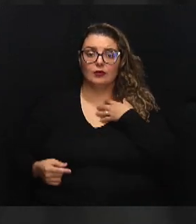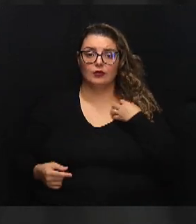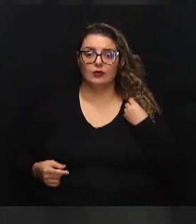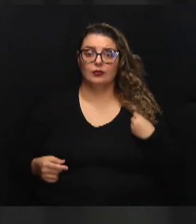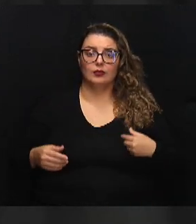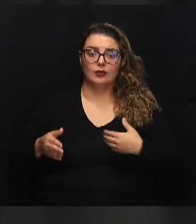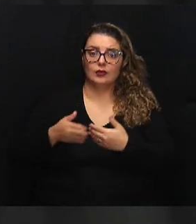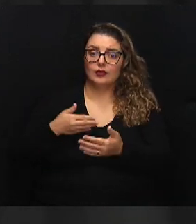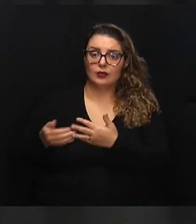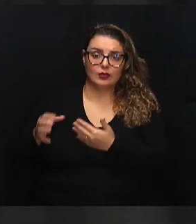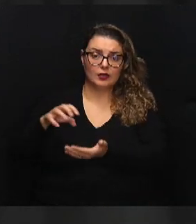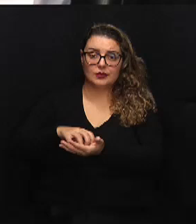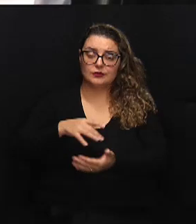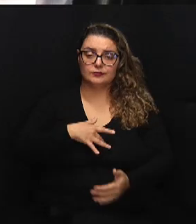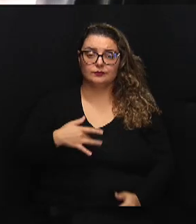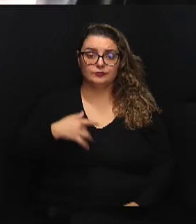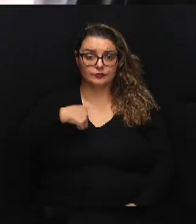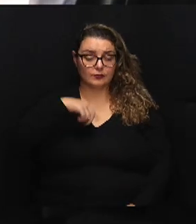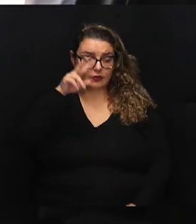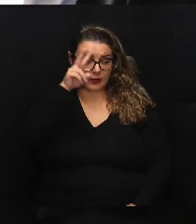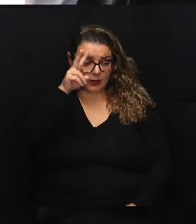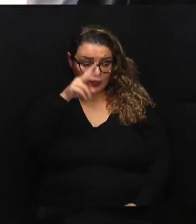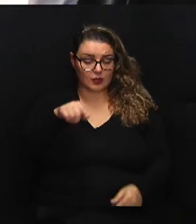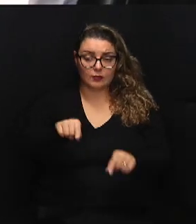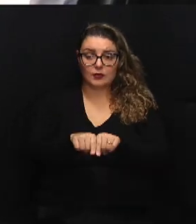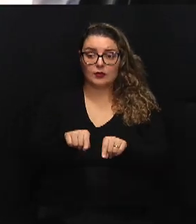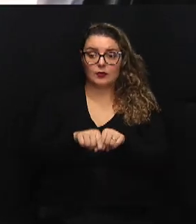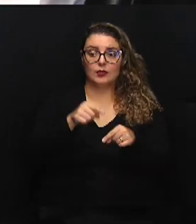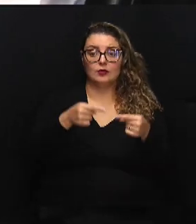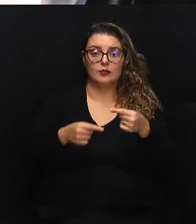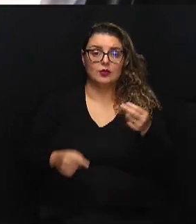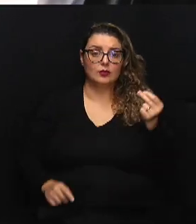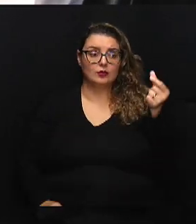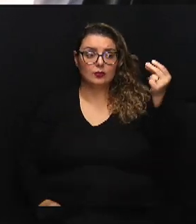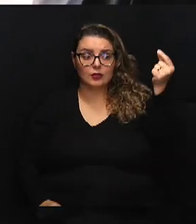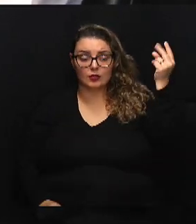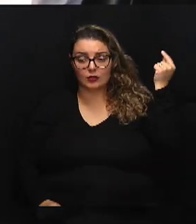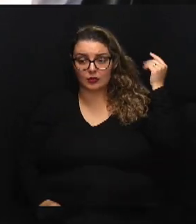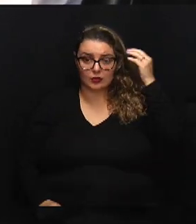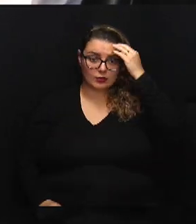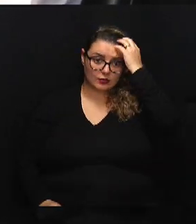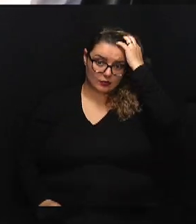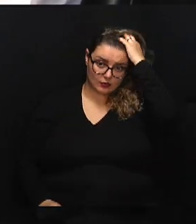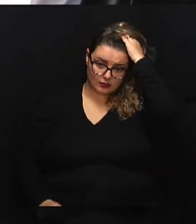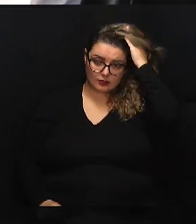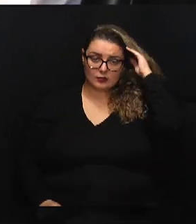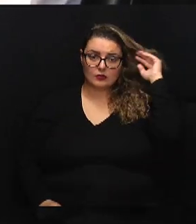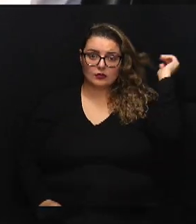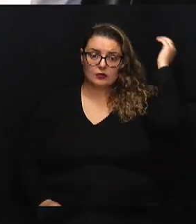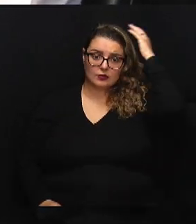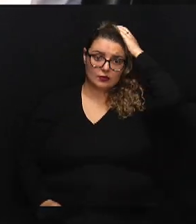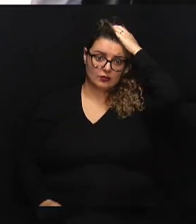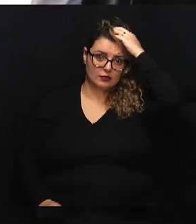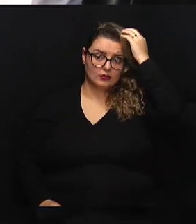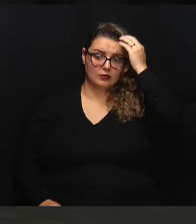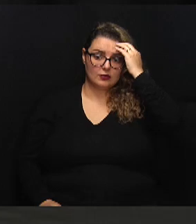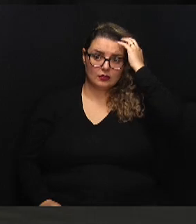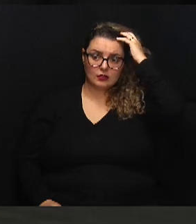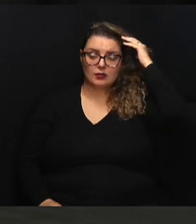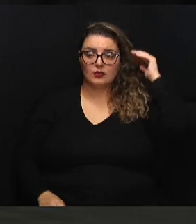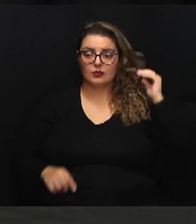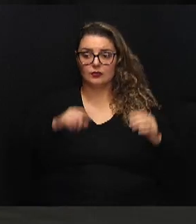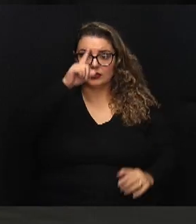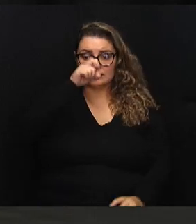de saúde. Eu lembro que, inclusive, a gente tem uma discussão antiga, que é a questão do Hospital Metropolitano, que agora o